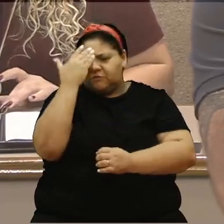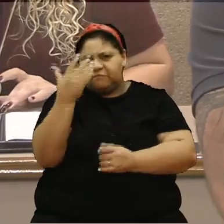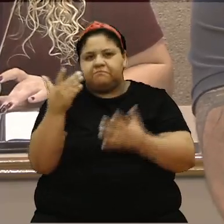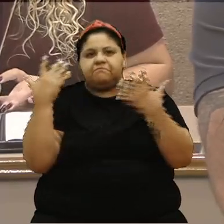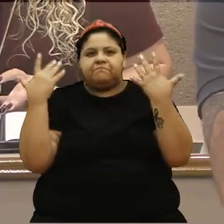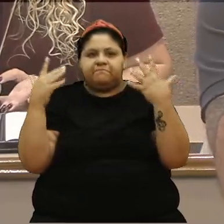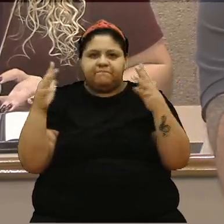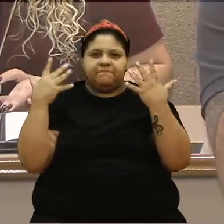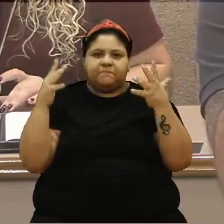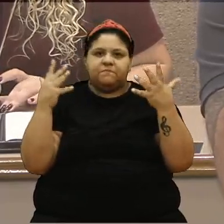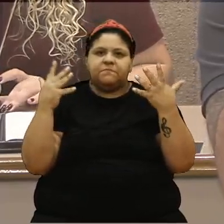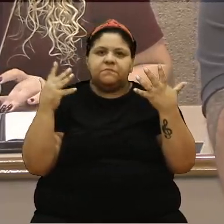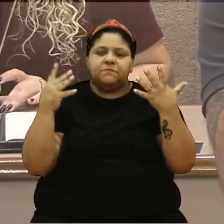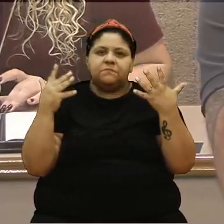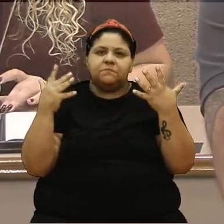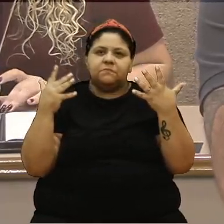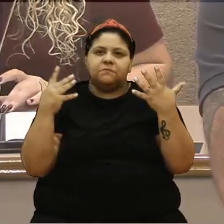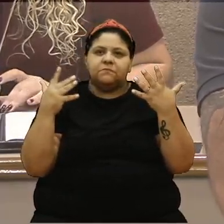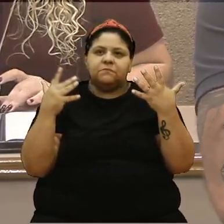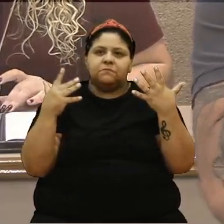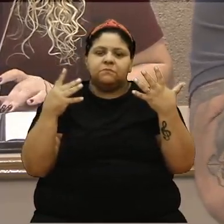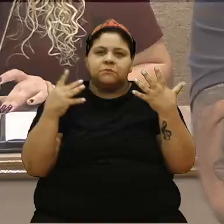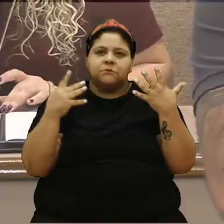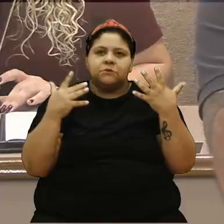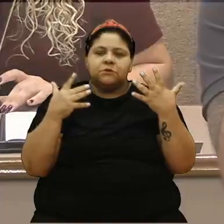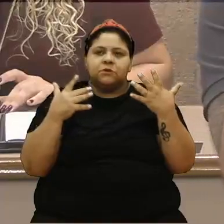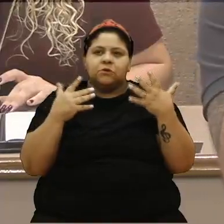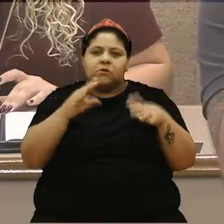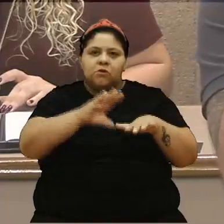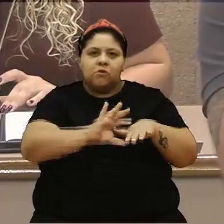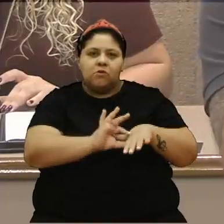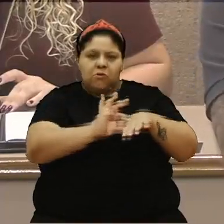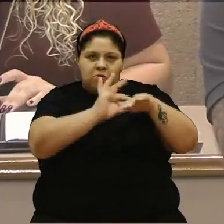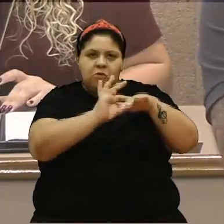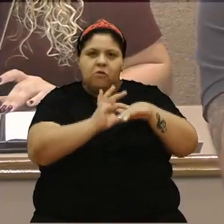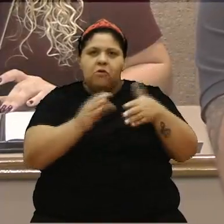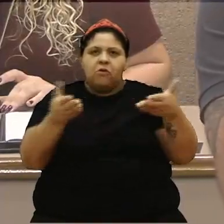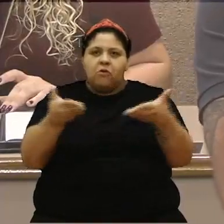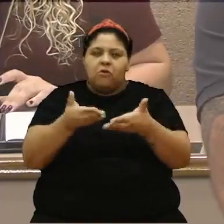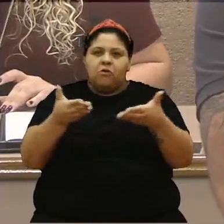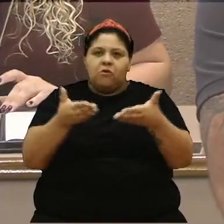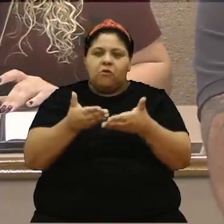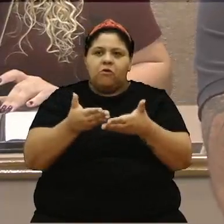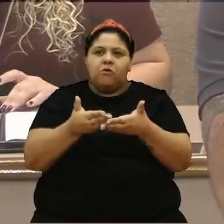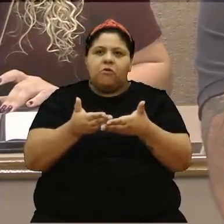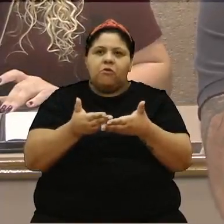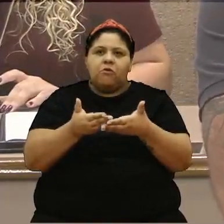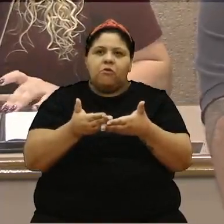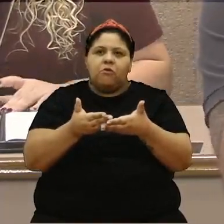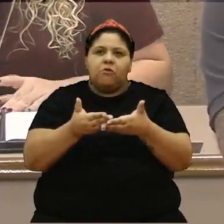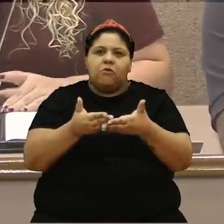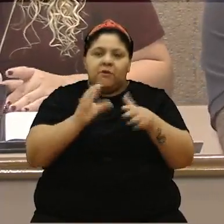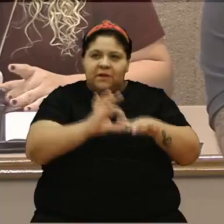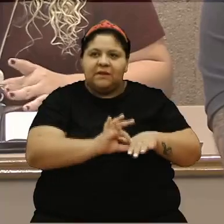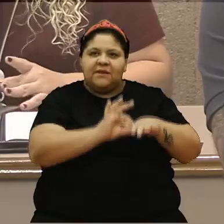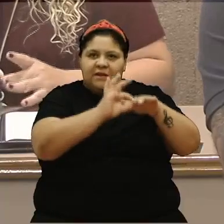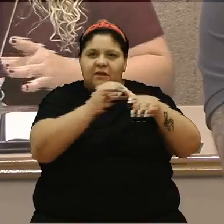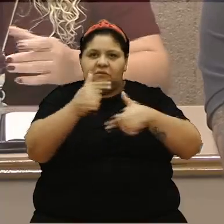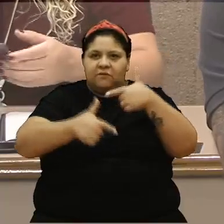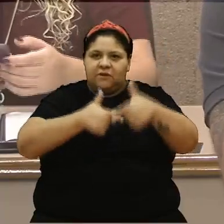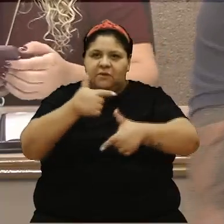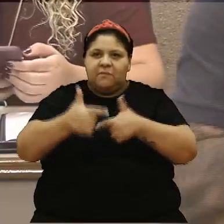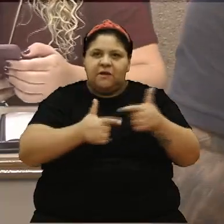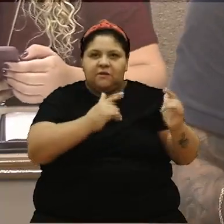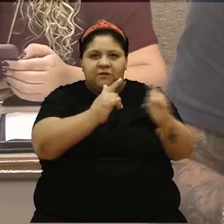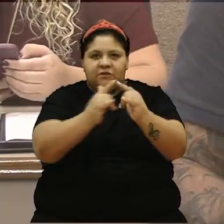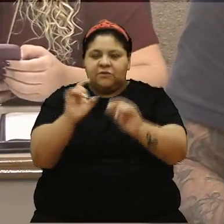parabenizar o coronel Julimar Fontes por ter assumido tão estimada instituição. Era Peço isso, a palavra, senhor